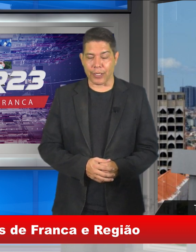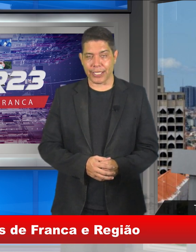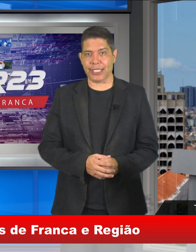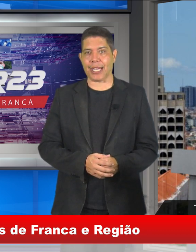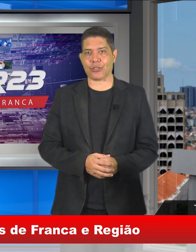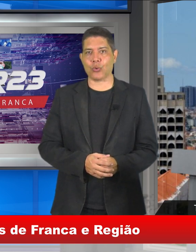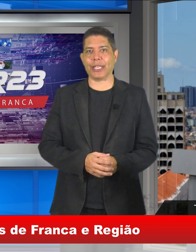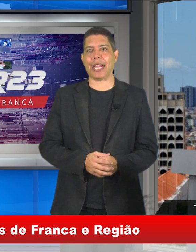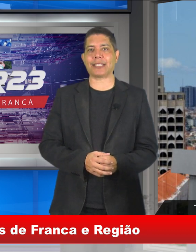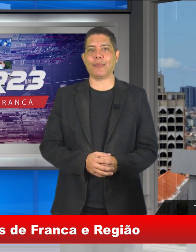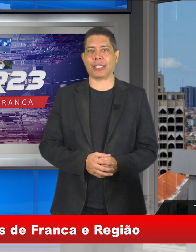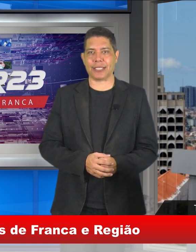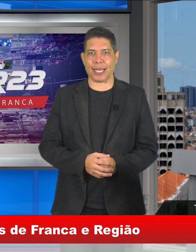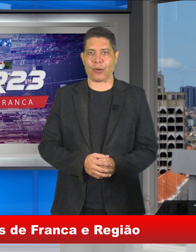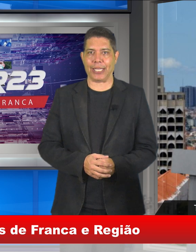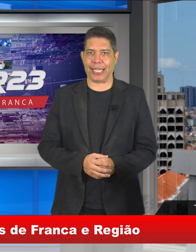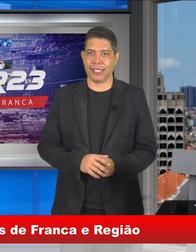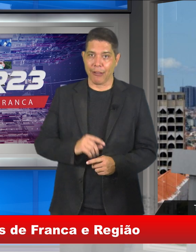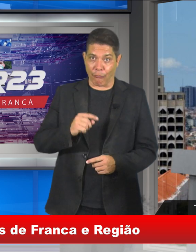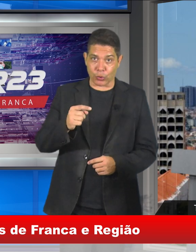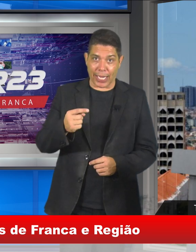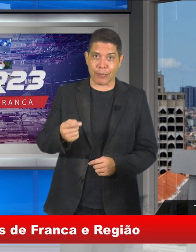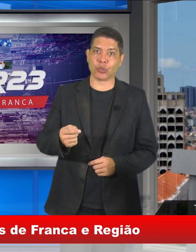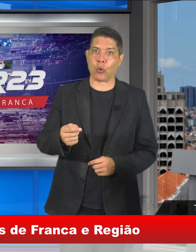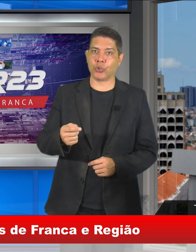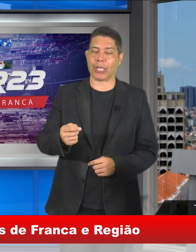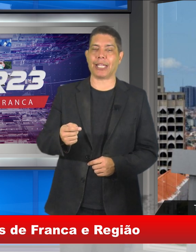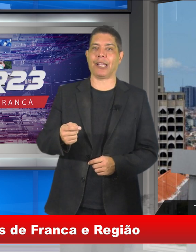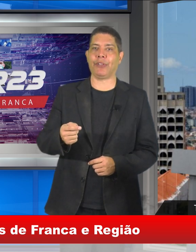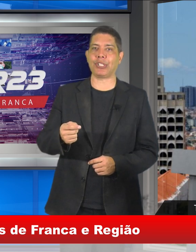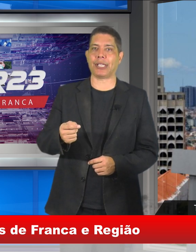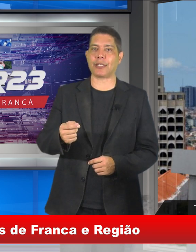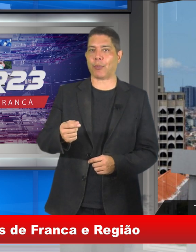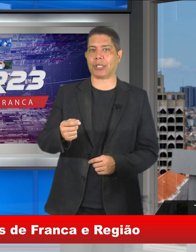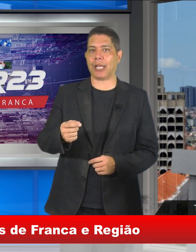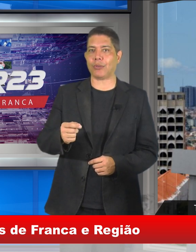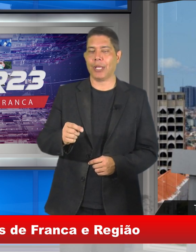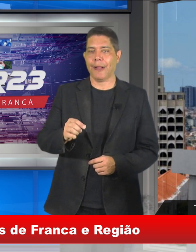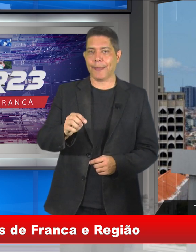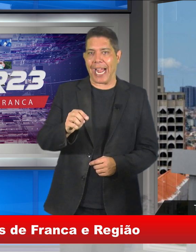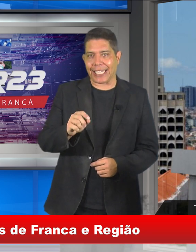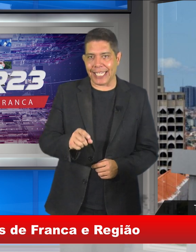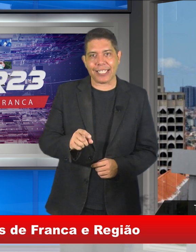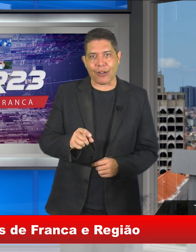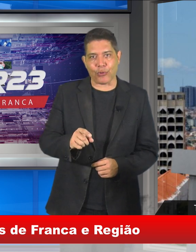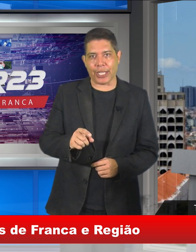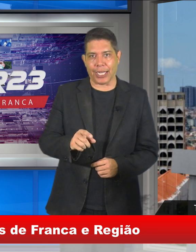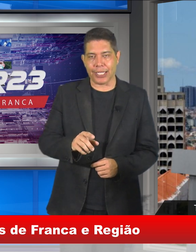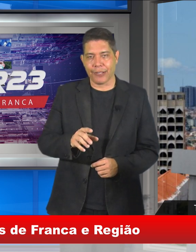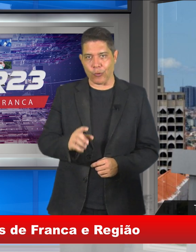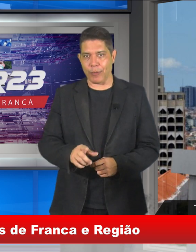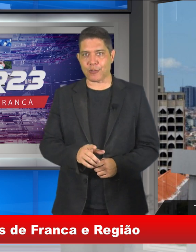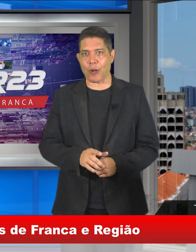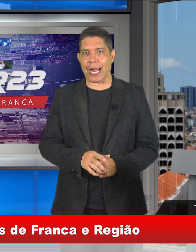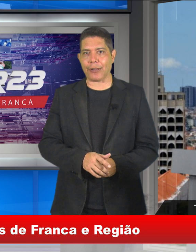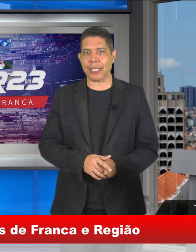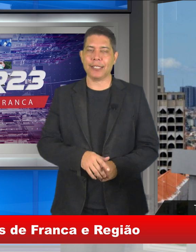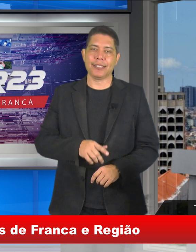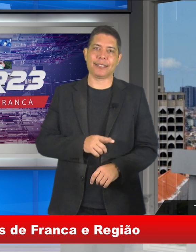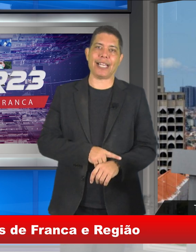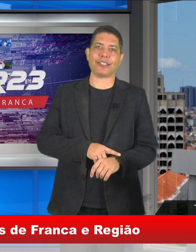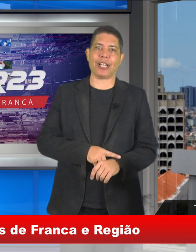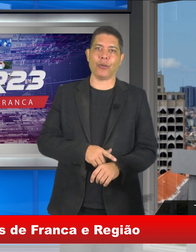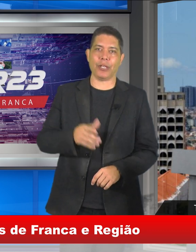A4 e a sua 13ª rodada. Voltaremos com o JR23, portanto, na quinta-feira, no mesmo horário,